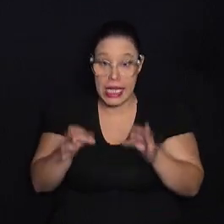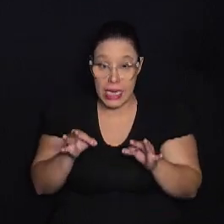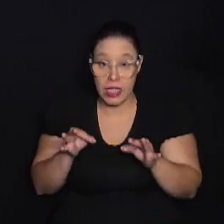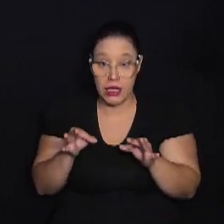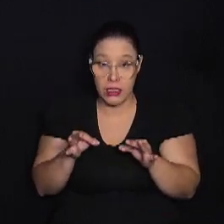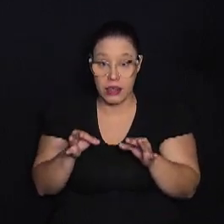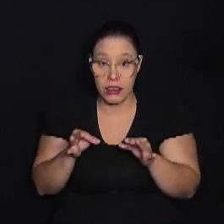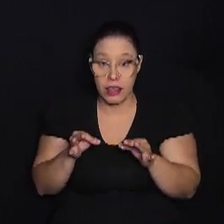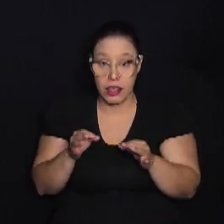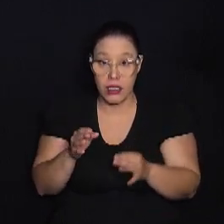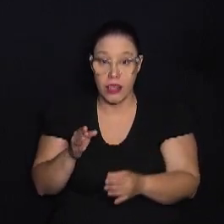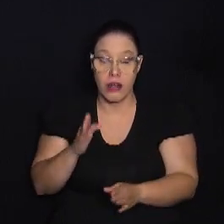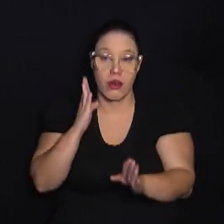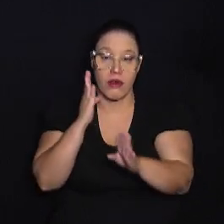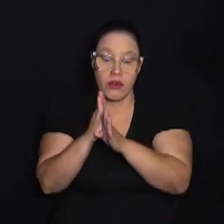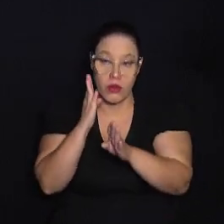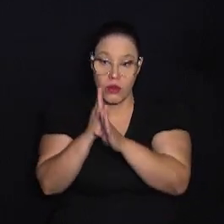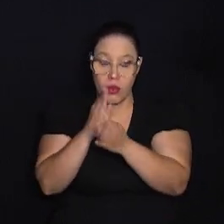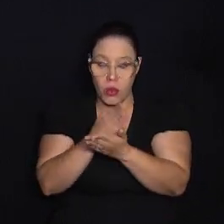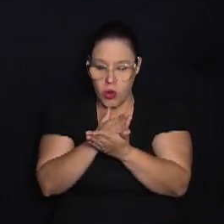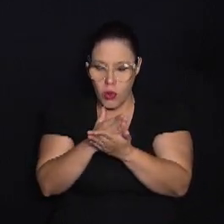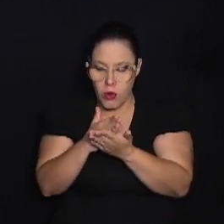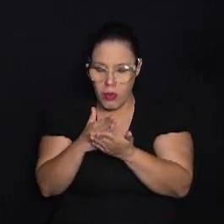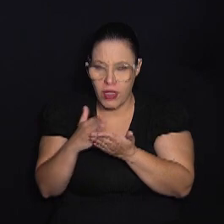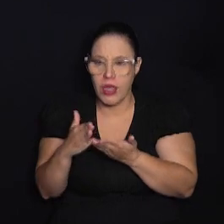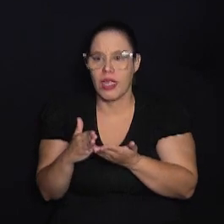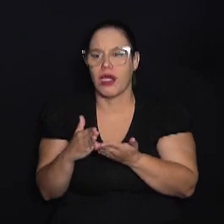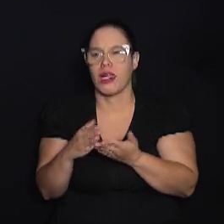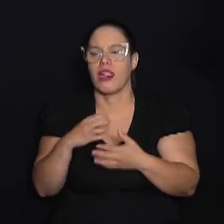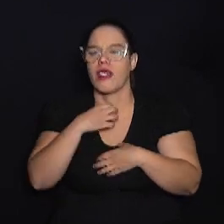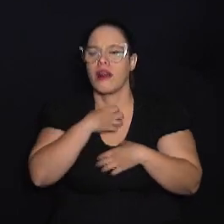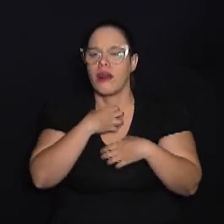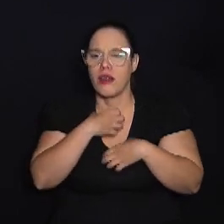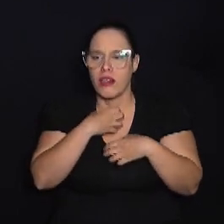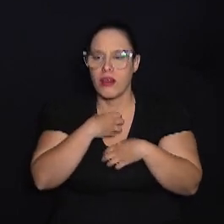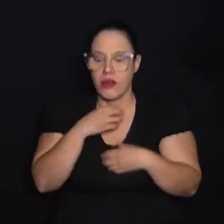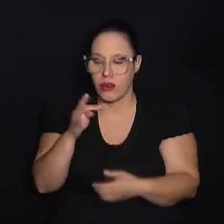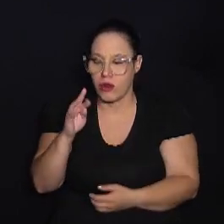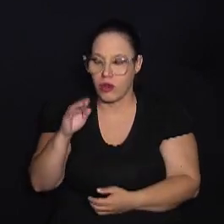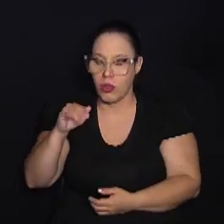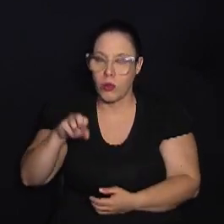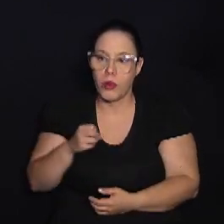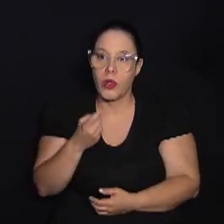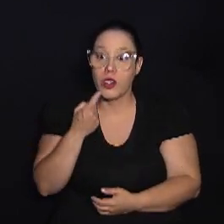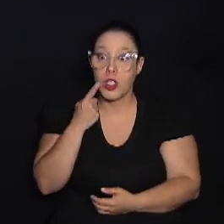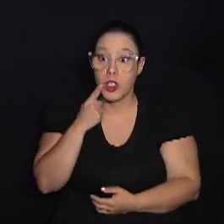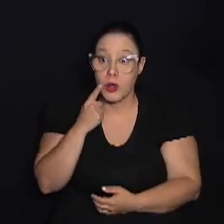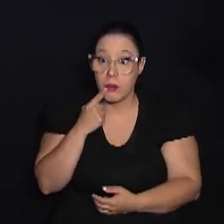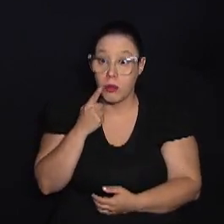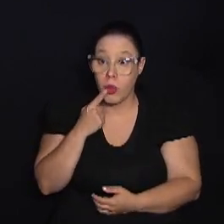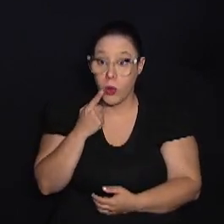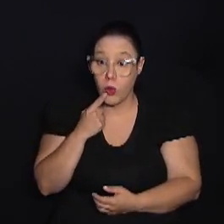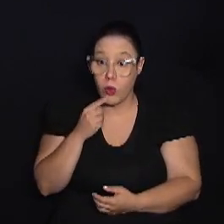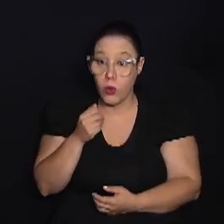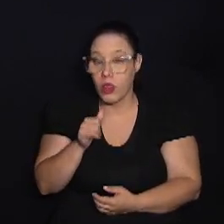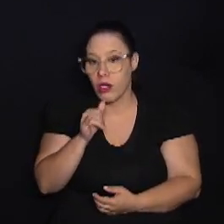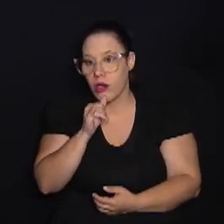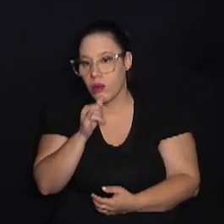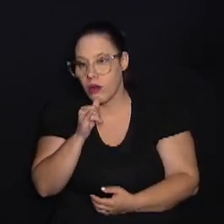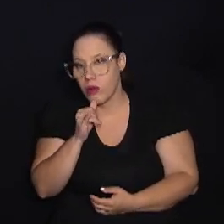essas lesões em fase inicial, principalmente quando a gente fala no tumor de boca, de cavidade oral. São lesões que são de mais